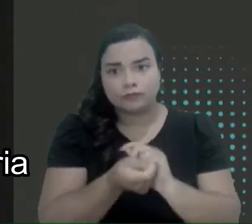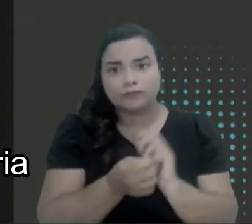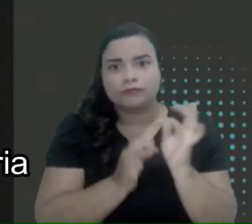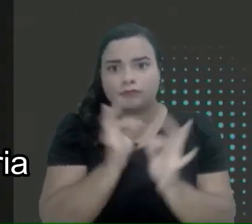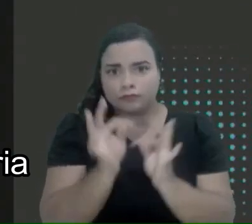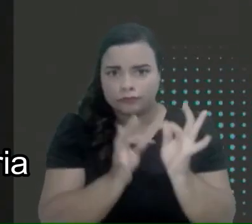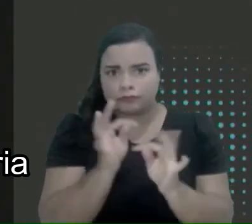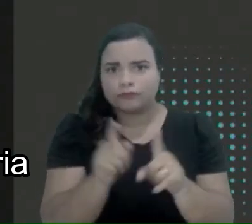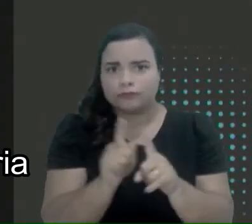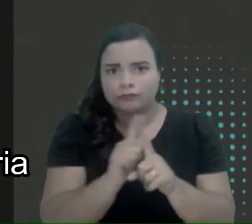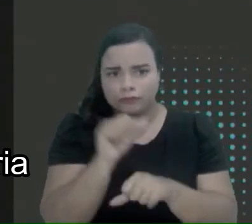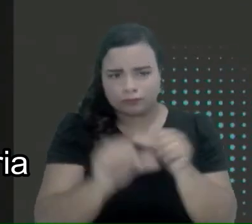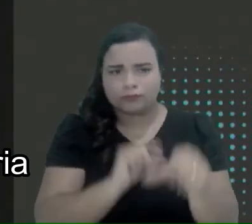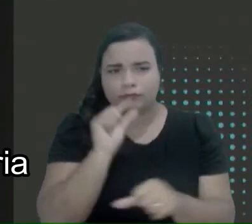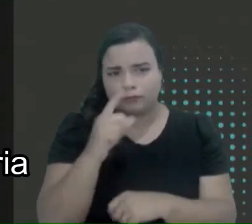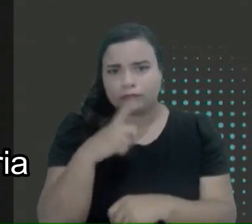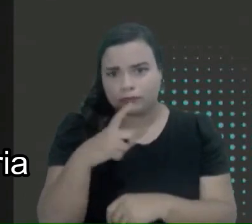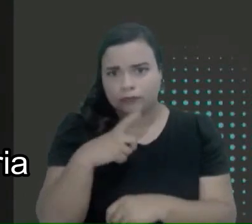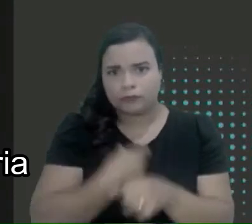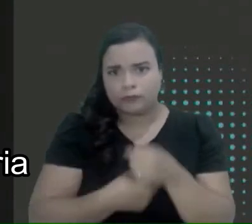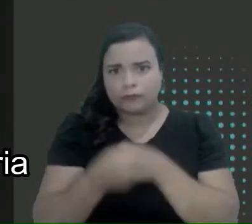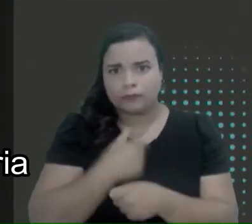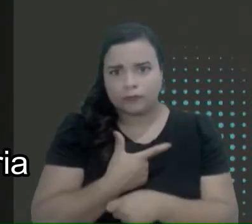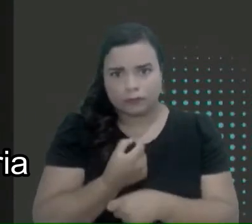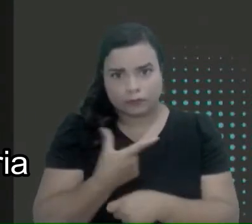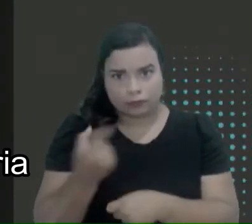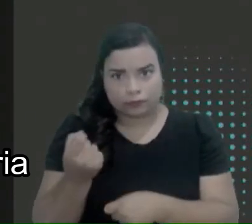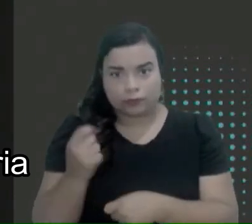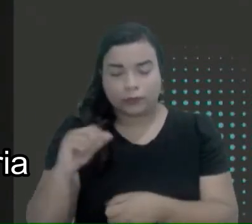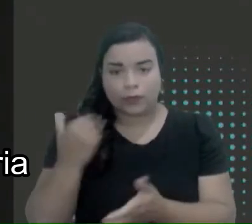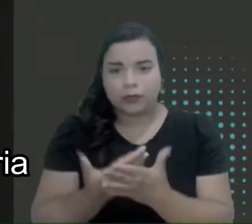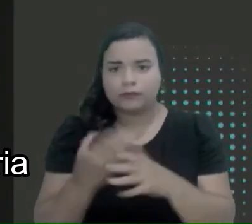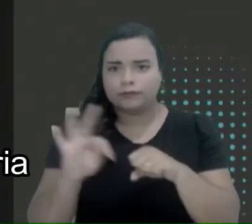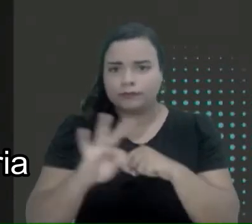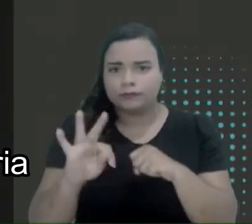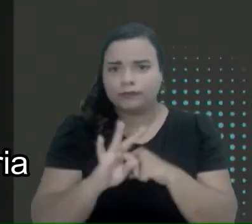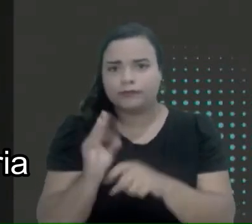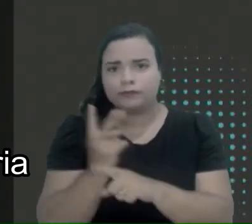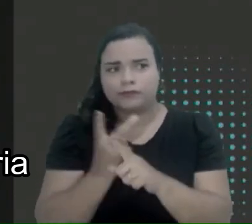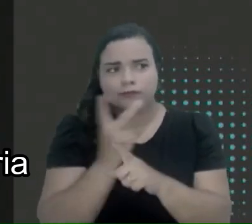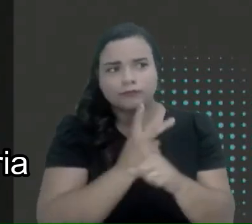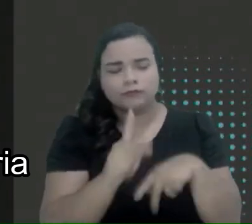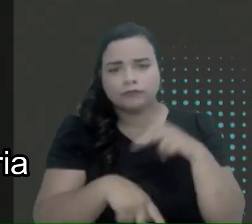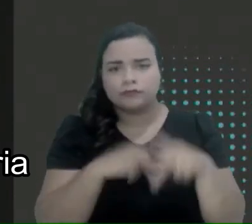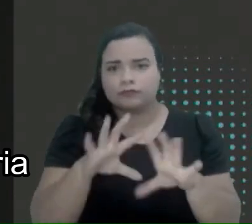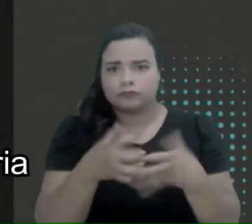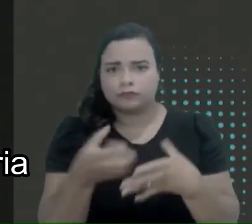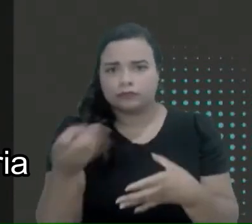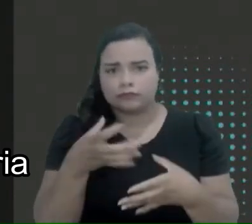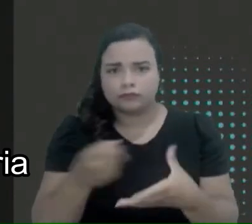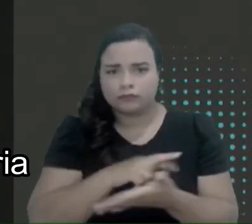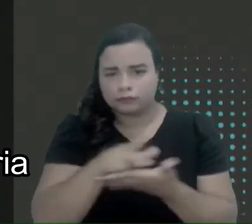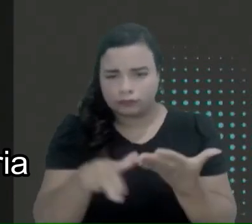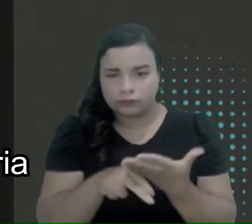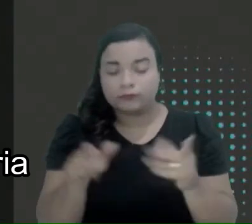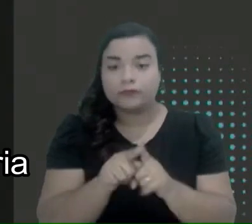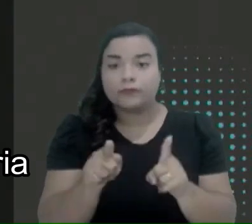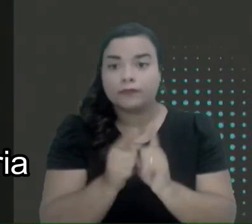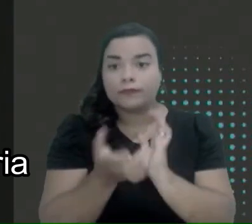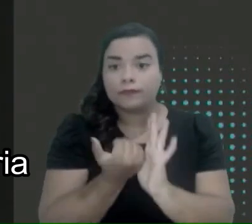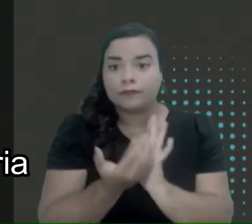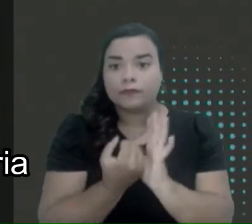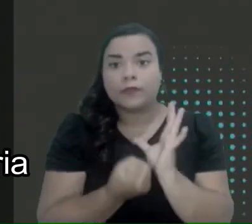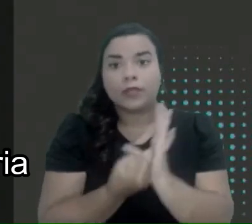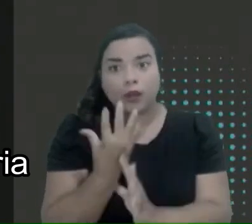sofreu uma modificação em 2020, até as técnicas de rastreamento populacional mais modernas. Fizemos uma cartilha